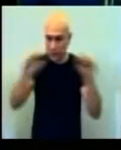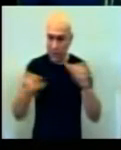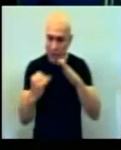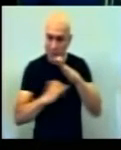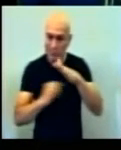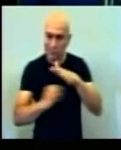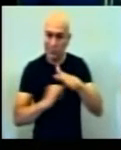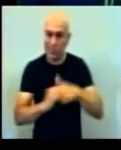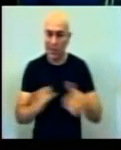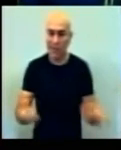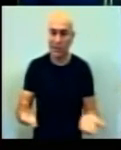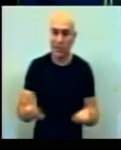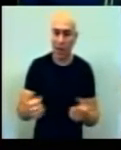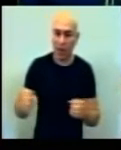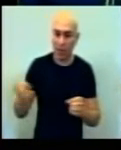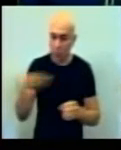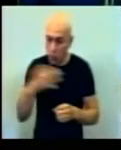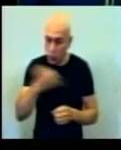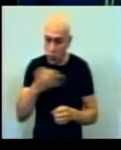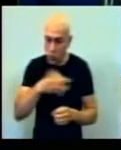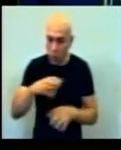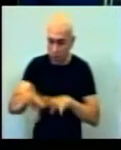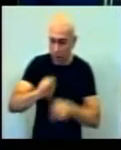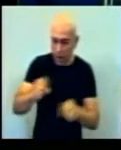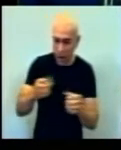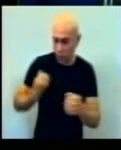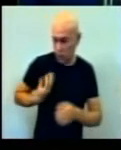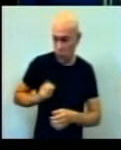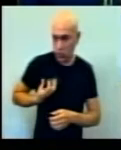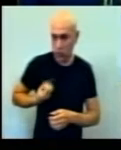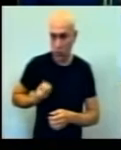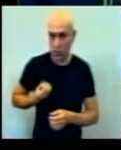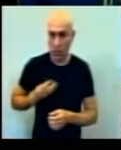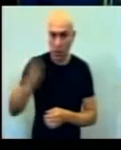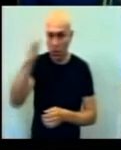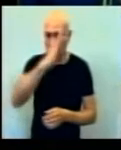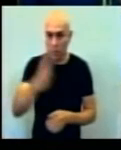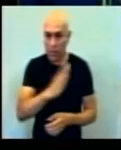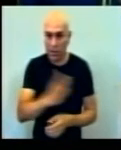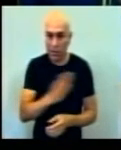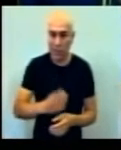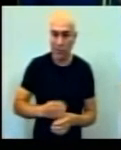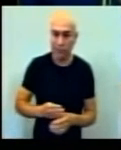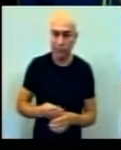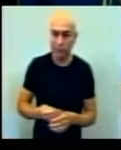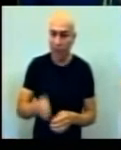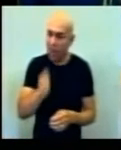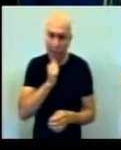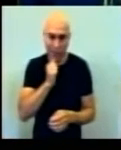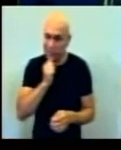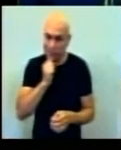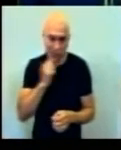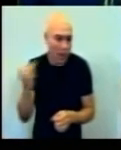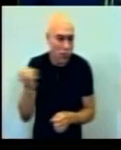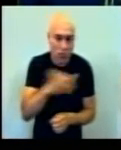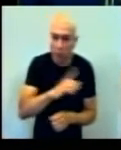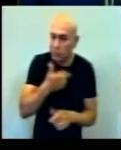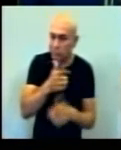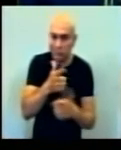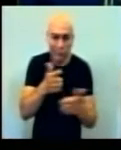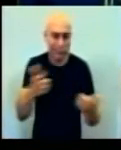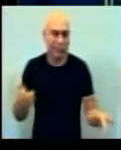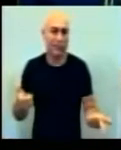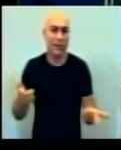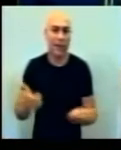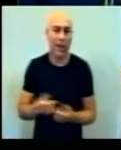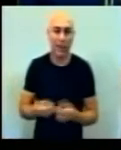utiliza esse banco para fazer a atualização do estado de São Paulo e do Brasil, ele se mantém ainda esse slide pela manhã. Então, o que está atualizado